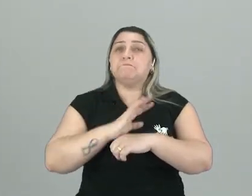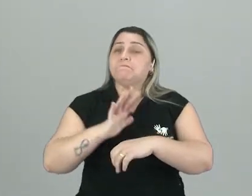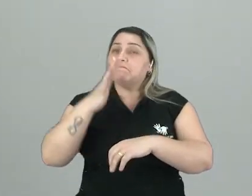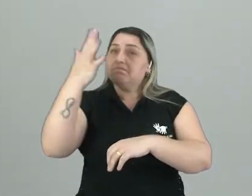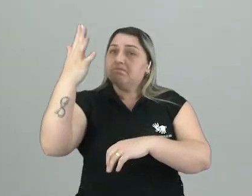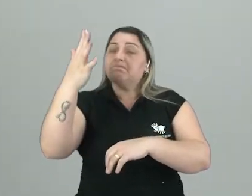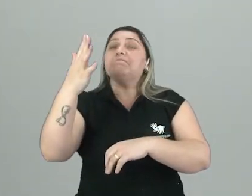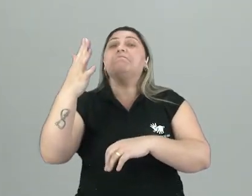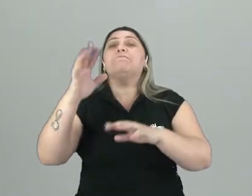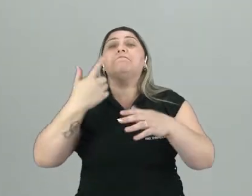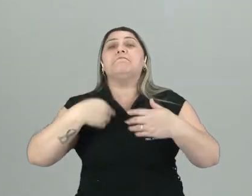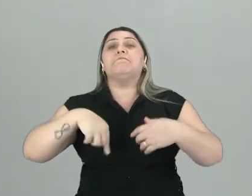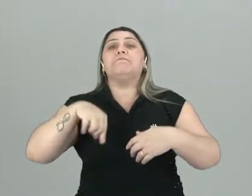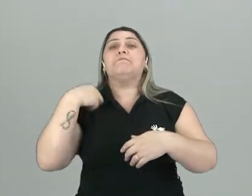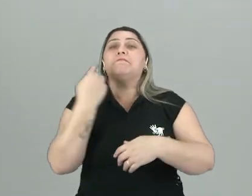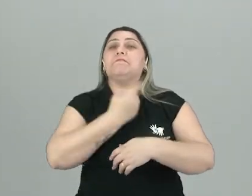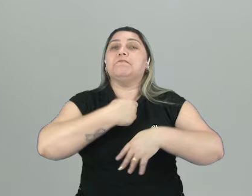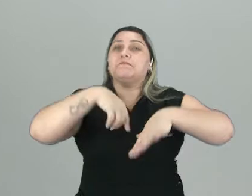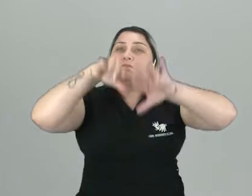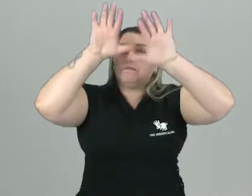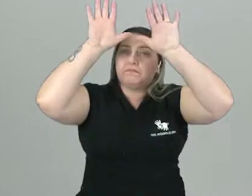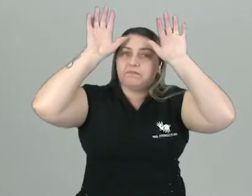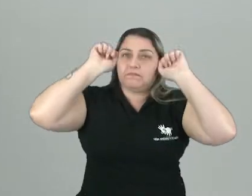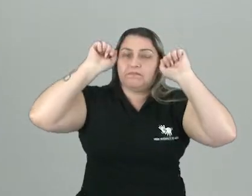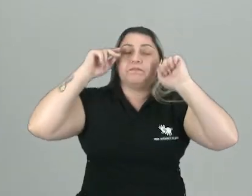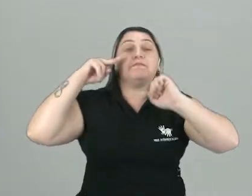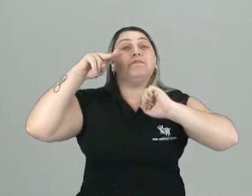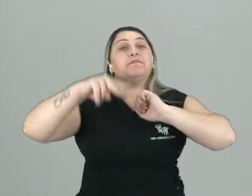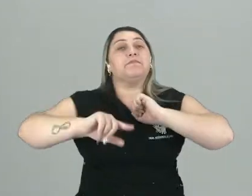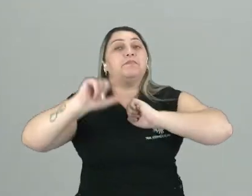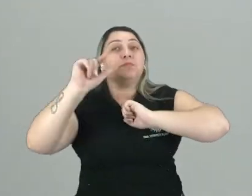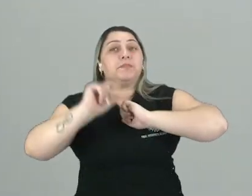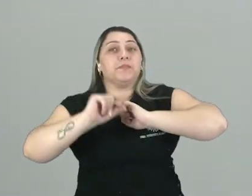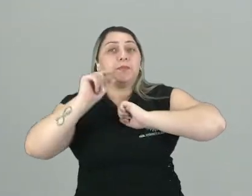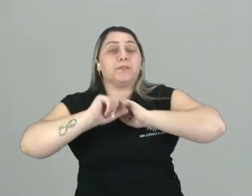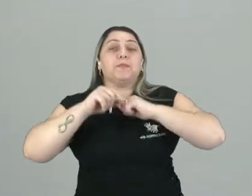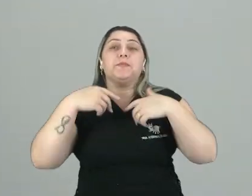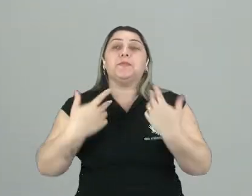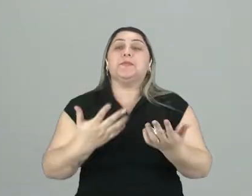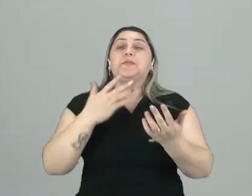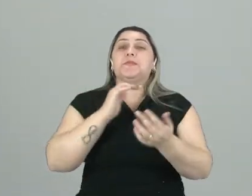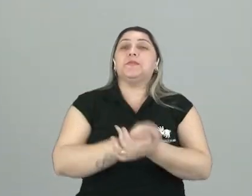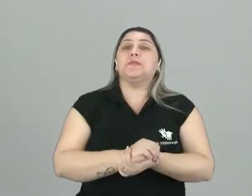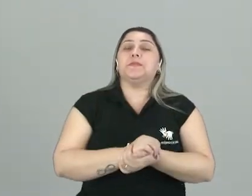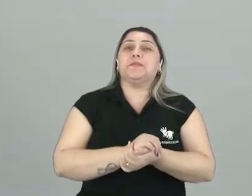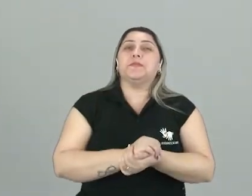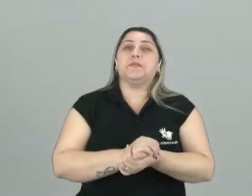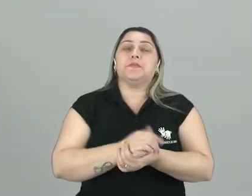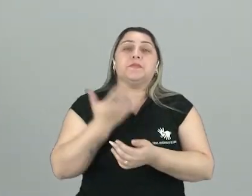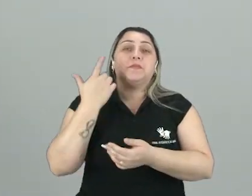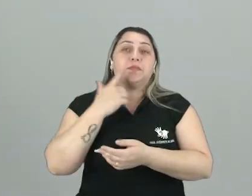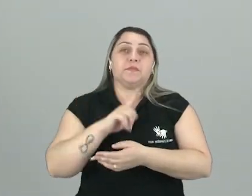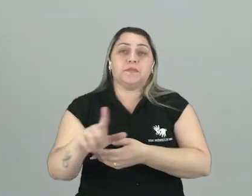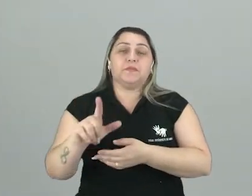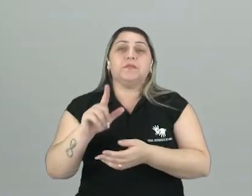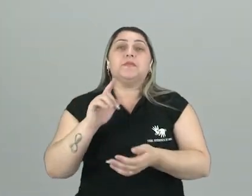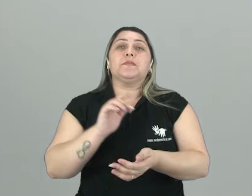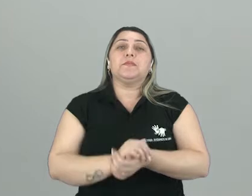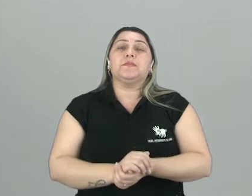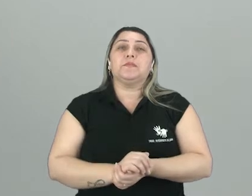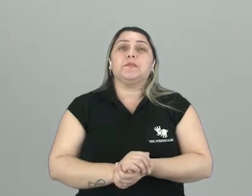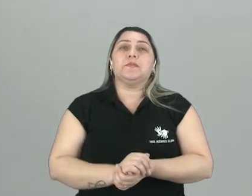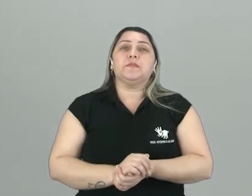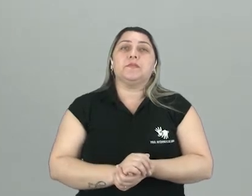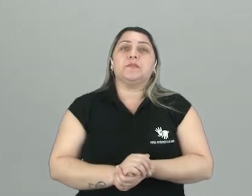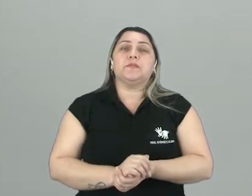da história do nosso Acre, certo? A gente vai ver um pouquinho da história do nosso Acre marcada por esses